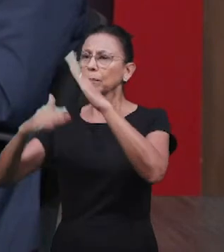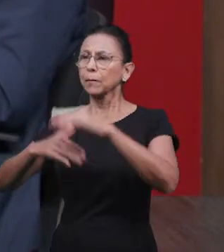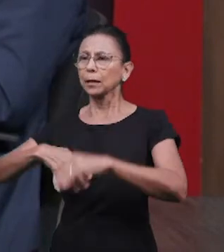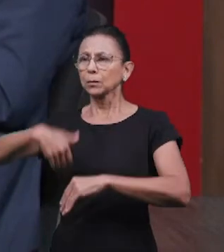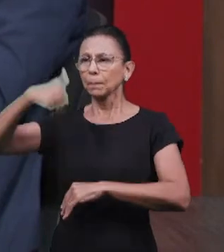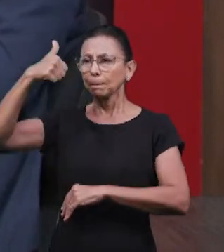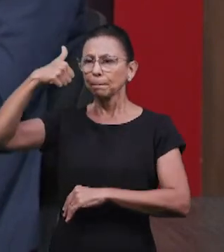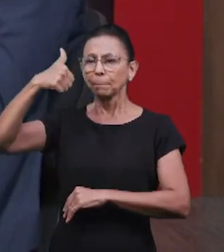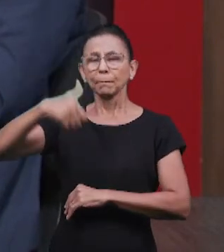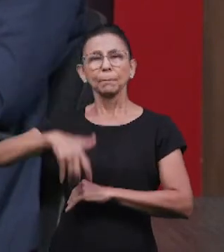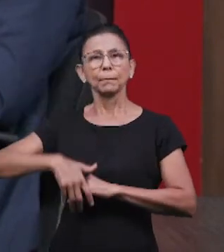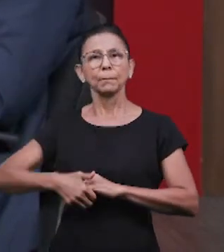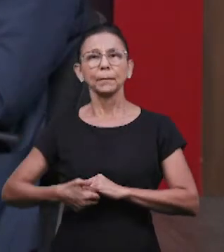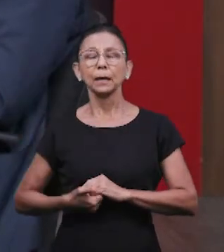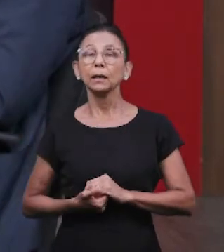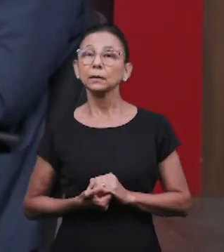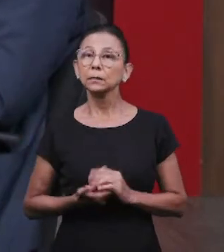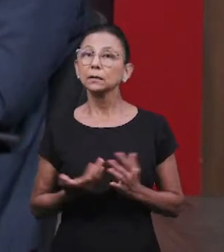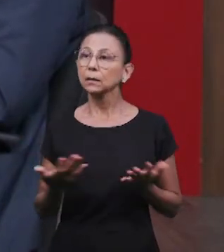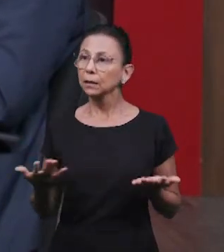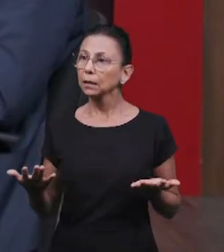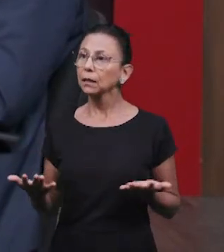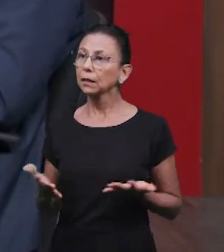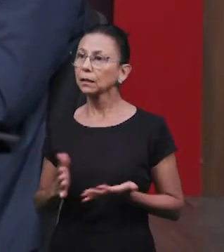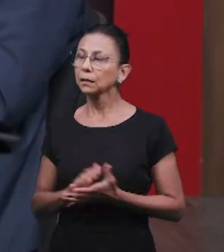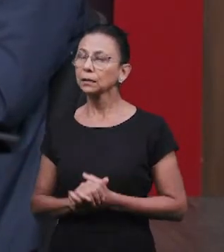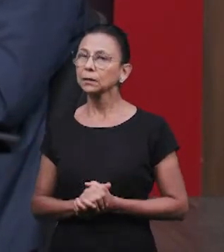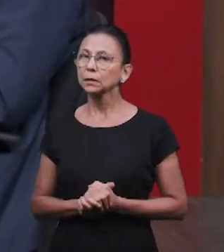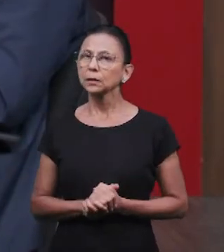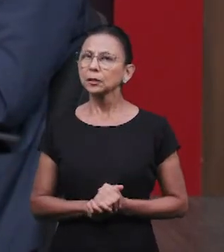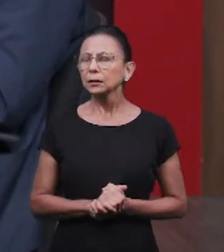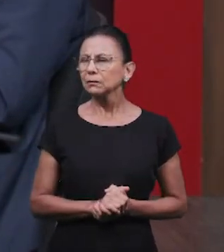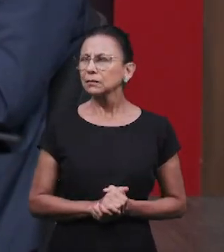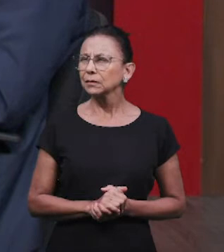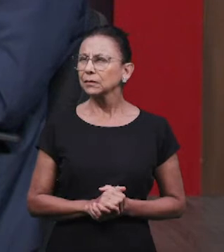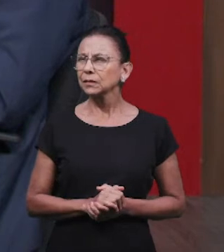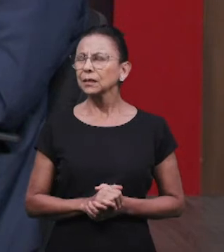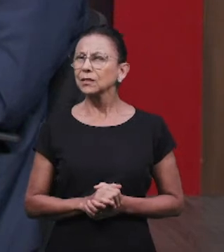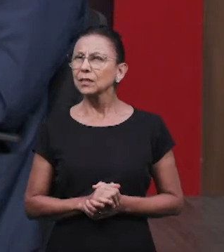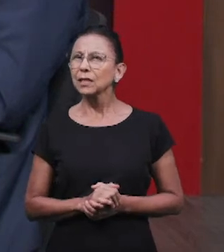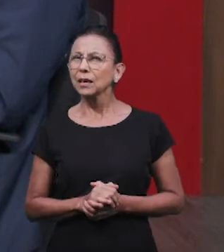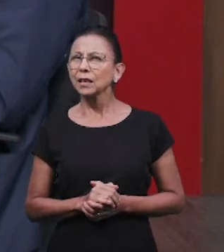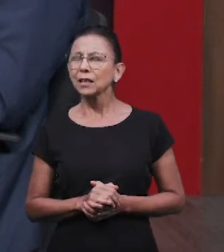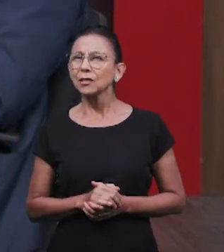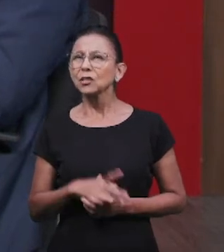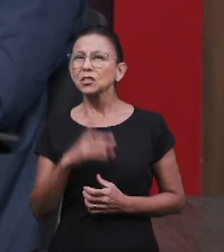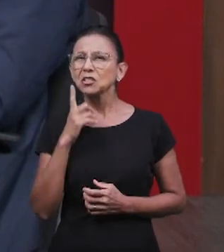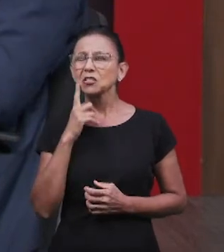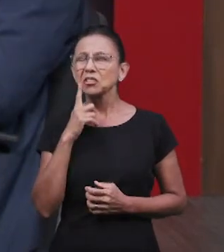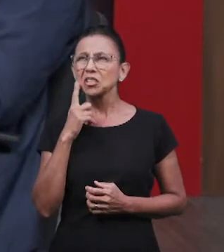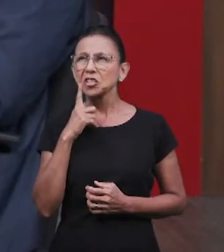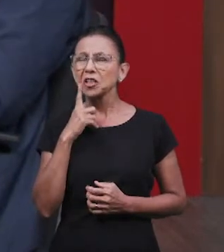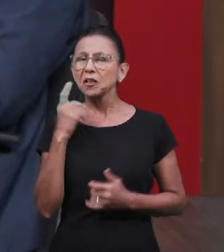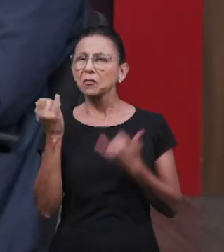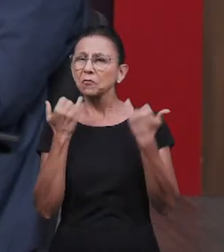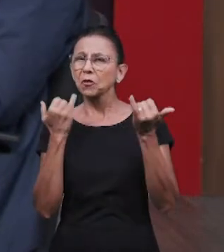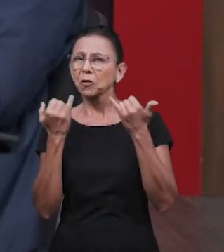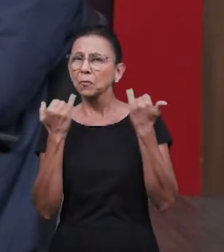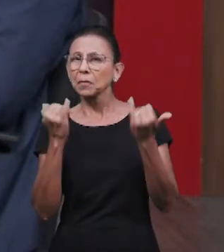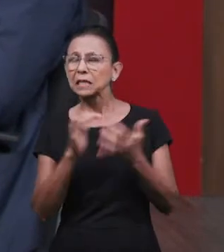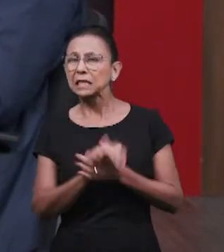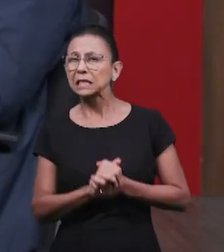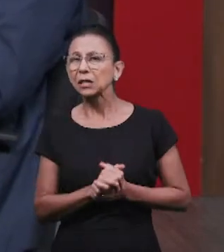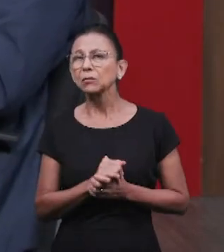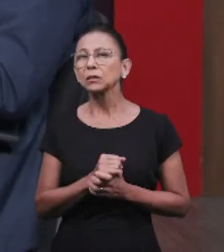algumas habilidades. Autismo de alto rendimento. Ela tem, até cientista, parece que autismo para pessoas que são altamente habilitadas.